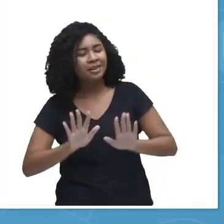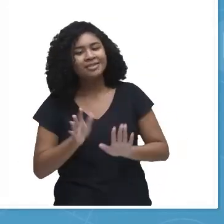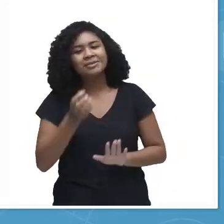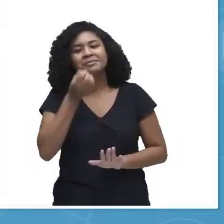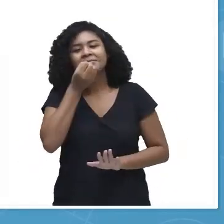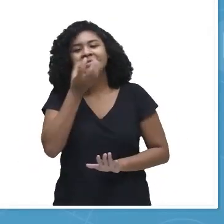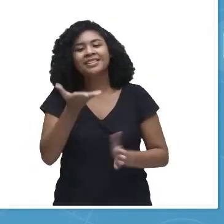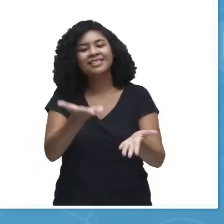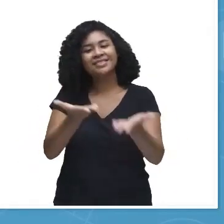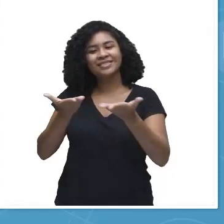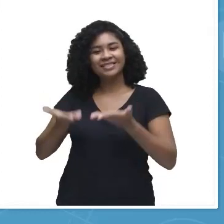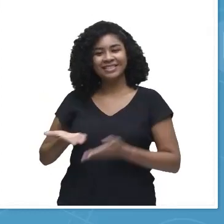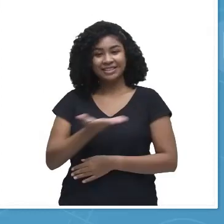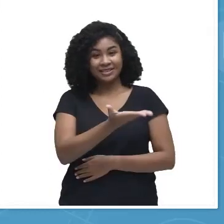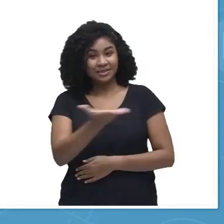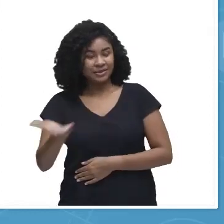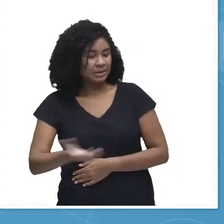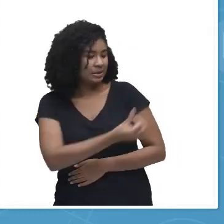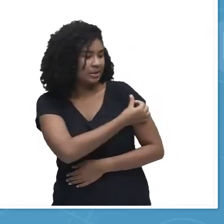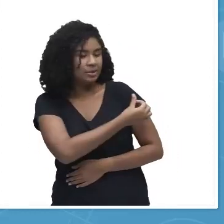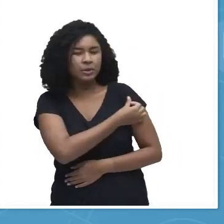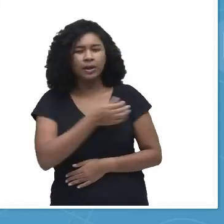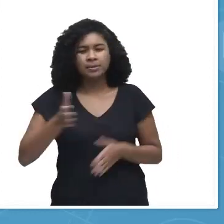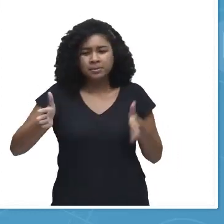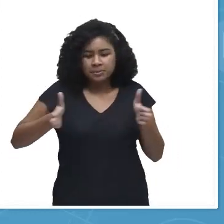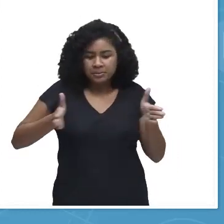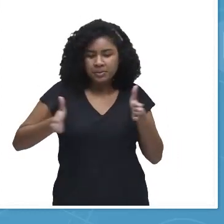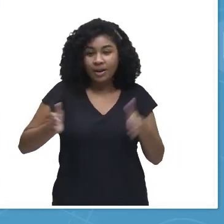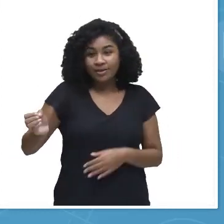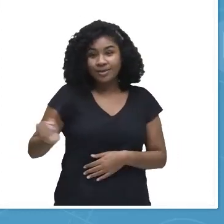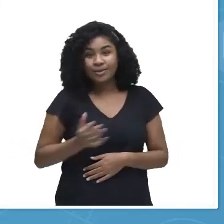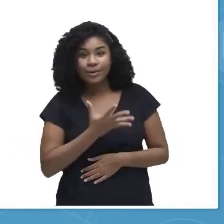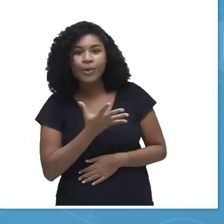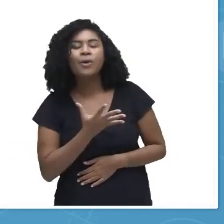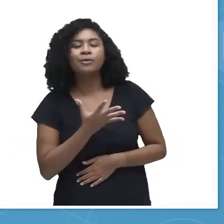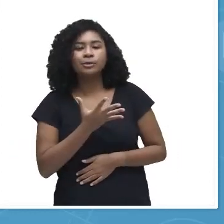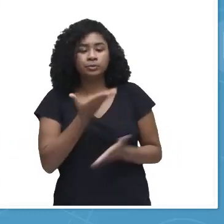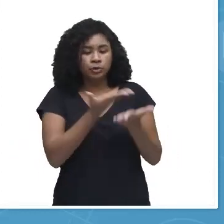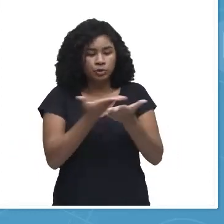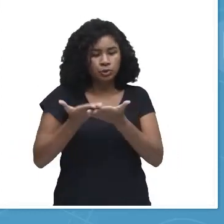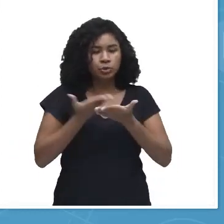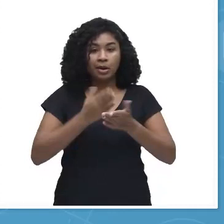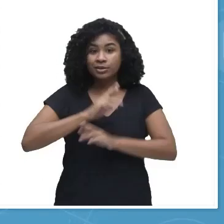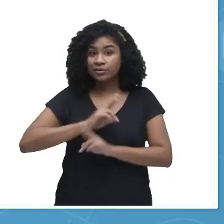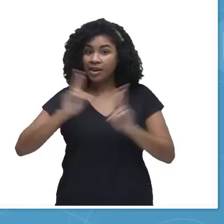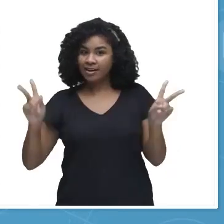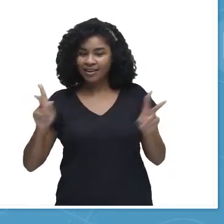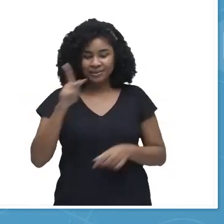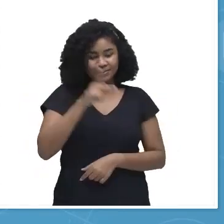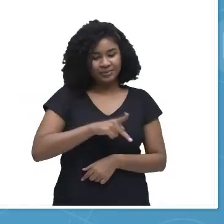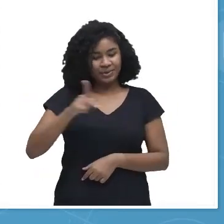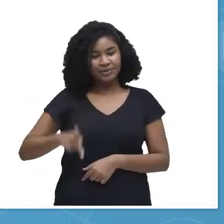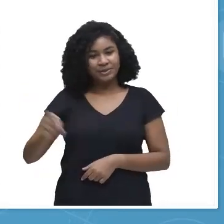ano. Eu sei que é um momento novo para vocês vêm de uma outra dinâmica de estudos, outros professores. Agora, a